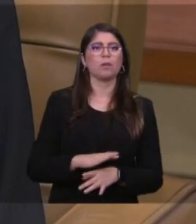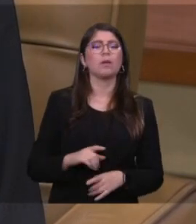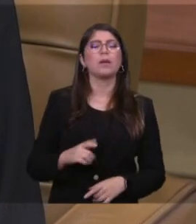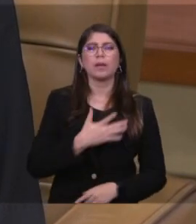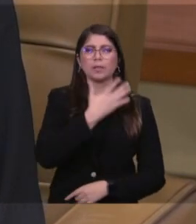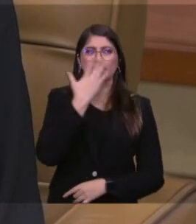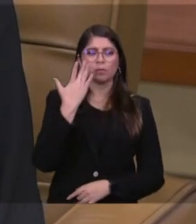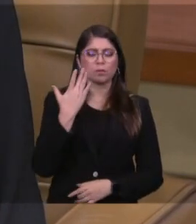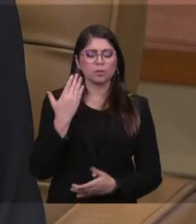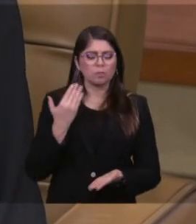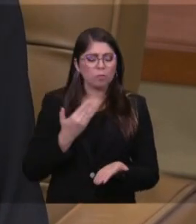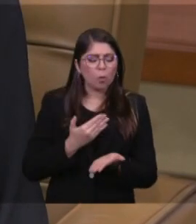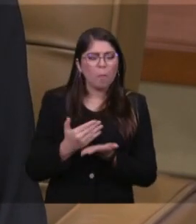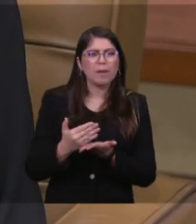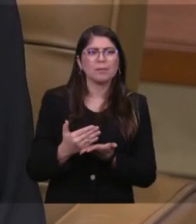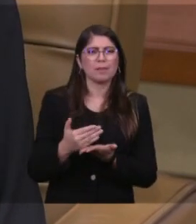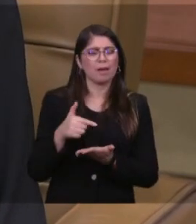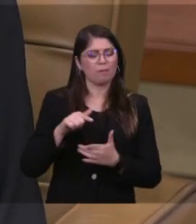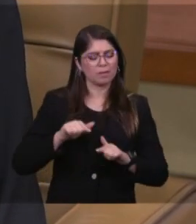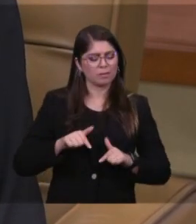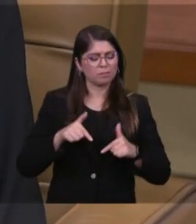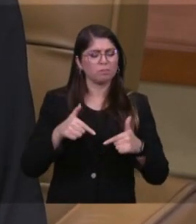empreitada